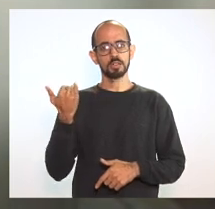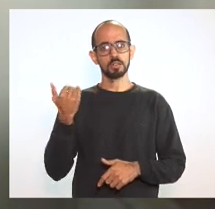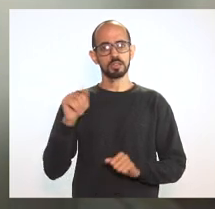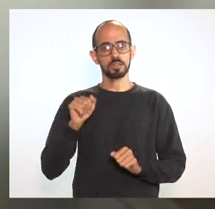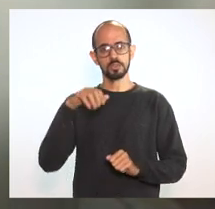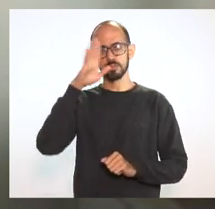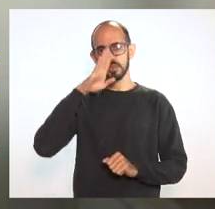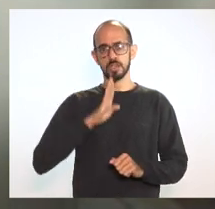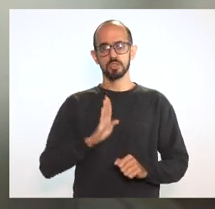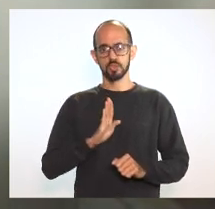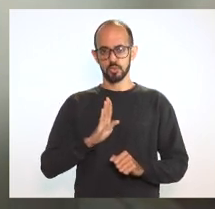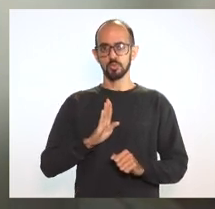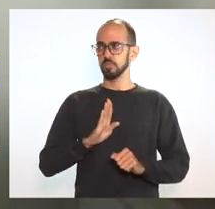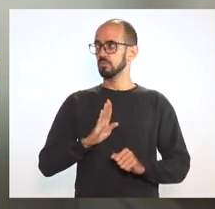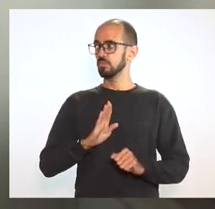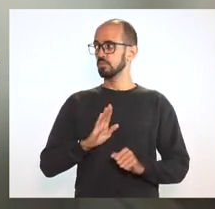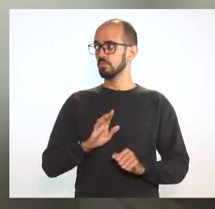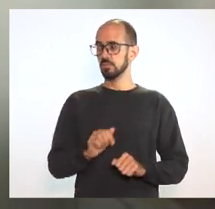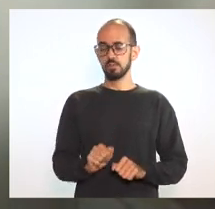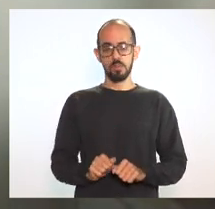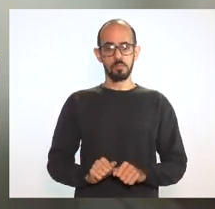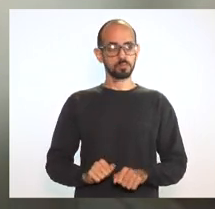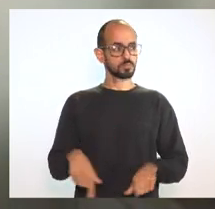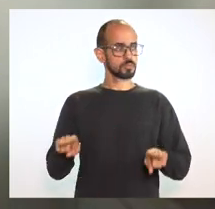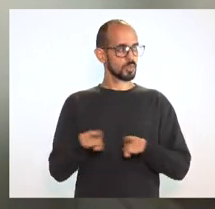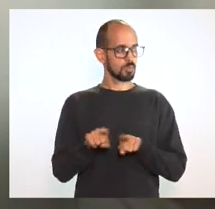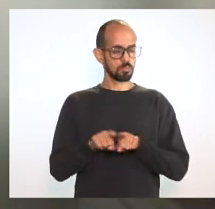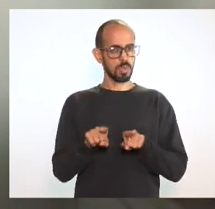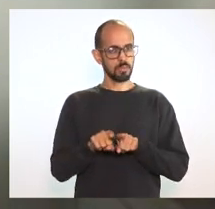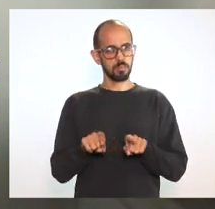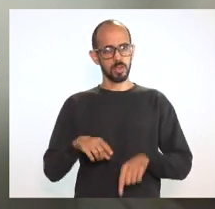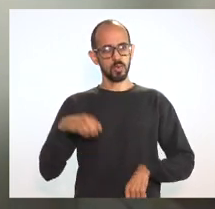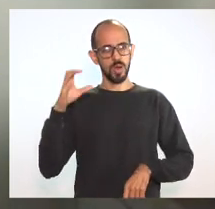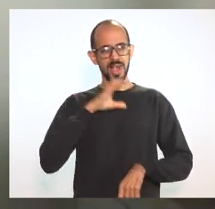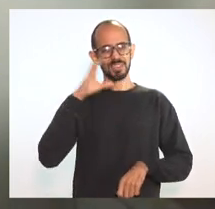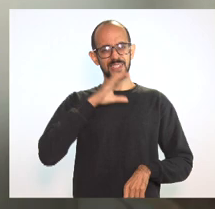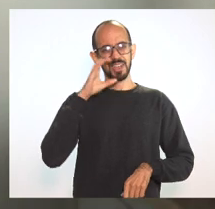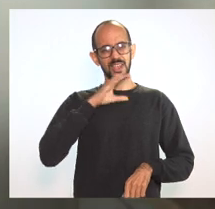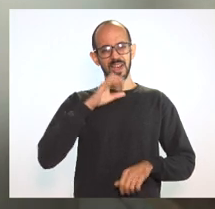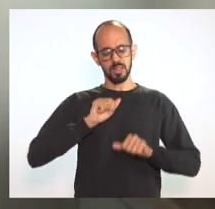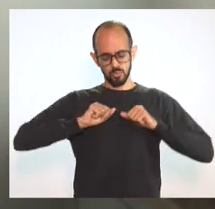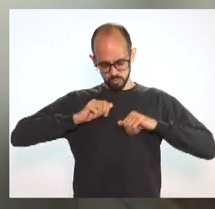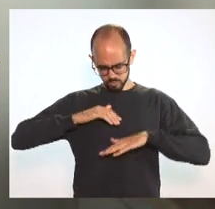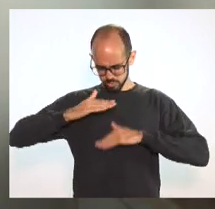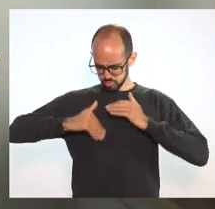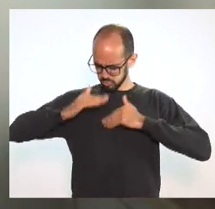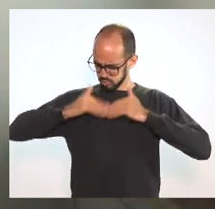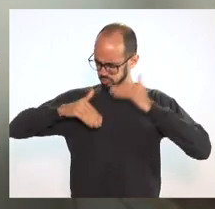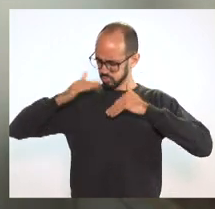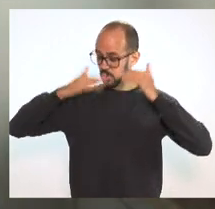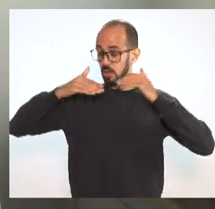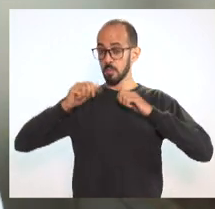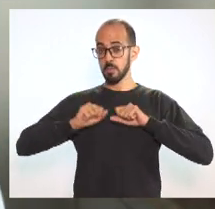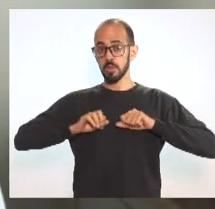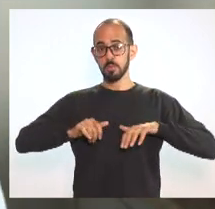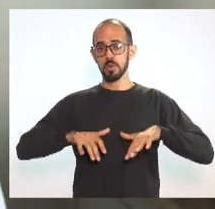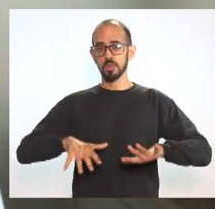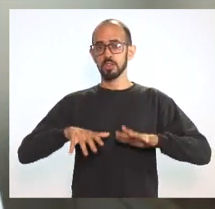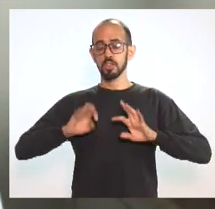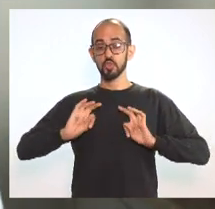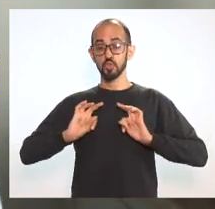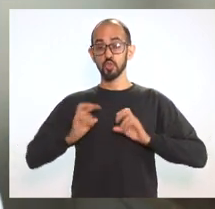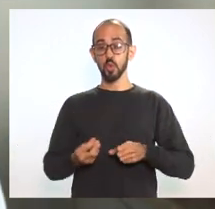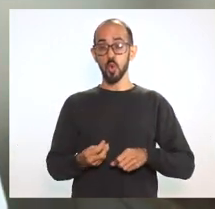nesse país e pelo acelerado crescimento da pandemia em todas as